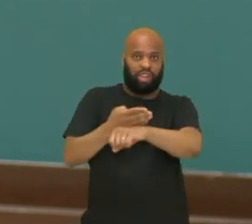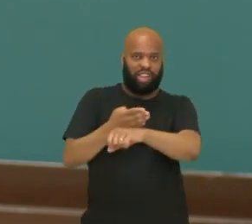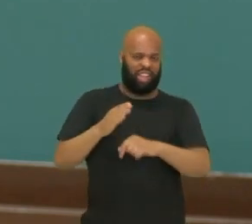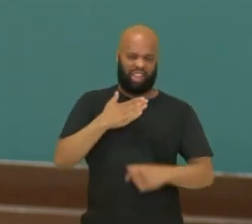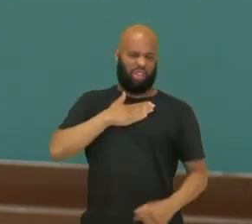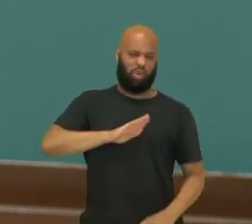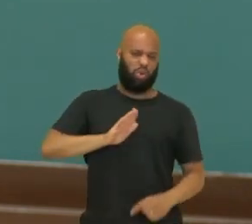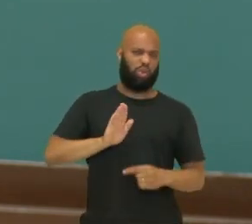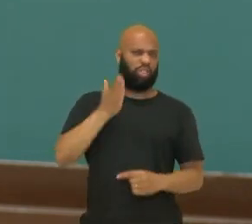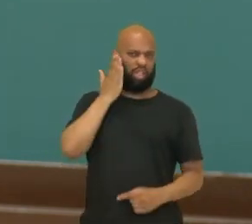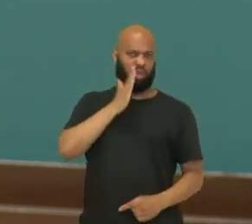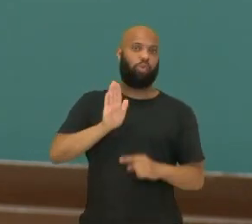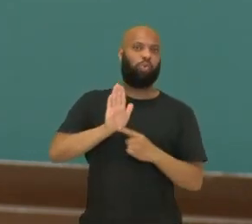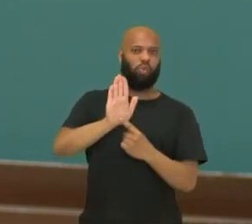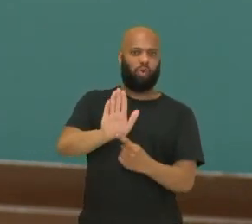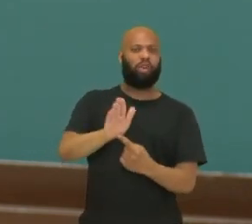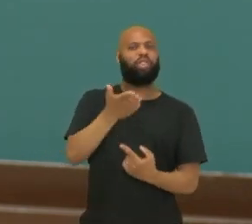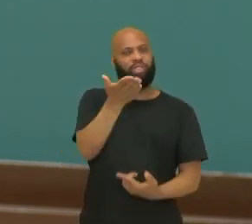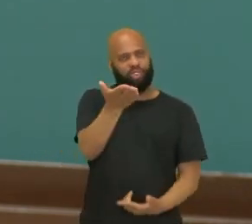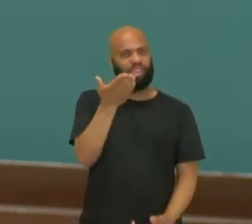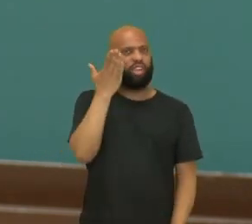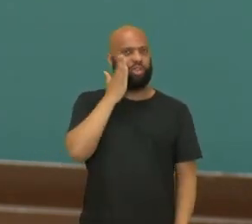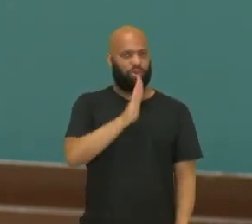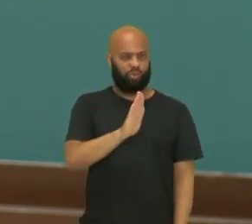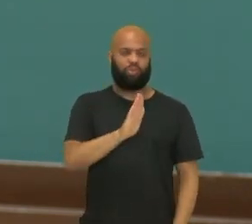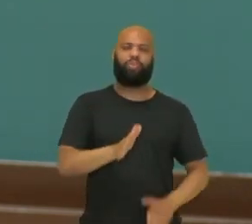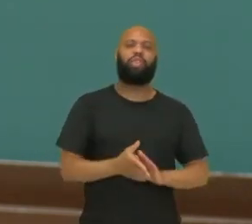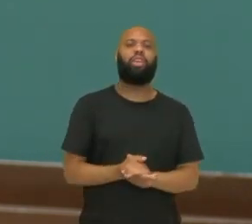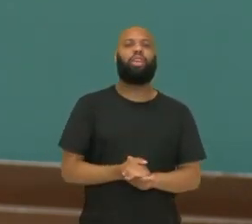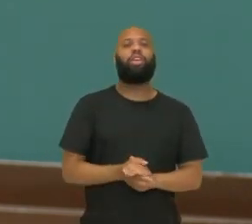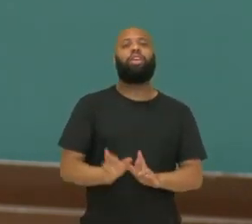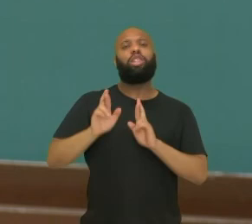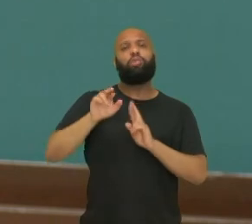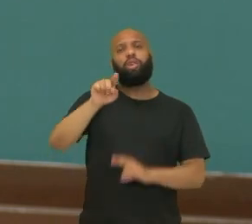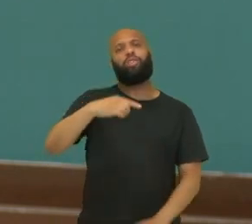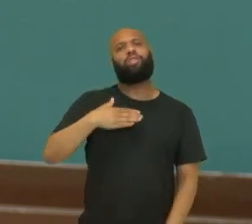modo você vê ele azul. Então, essa foi a nossa aula.